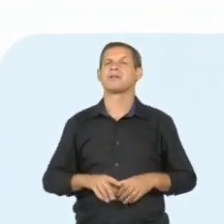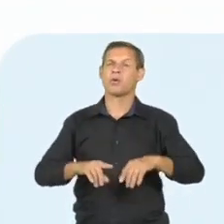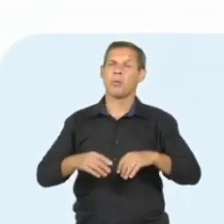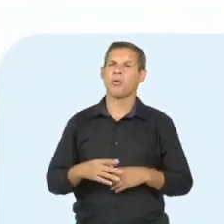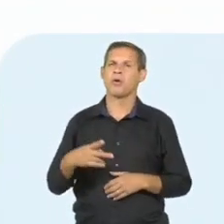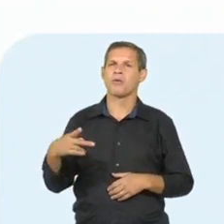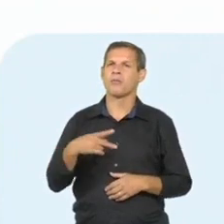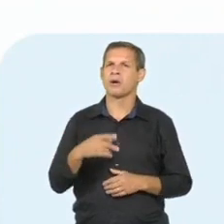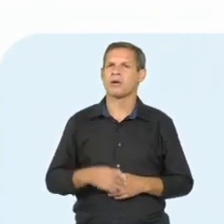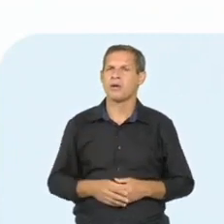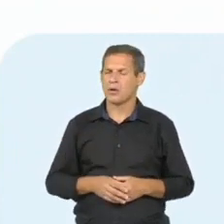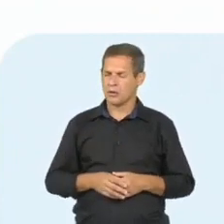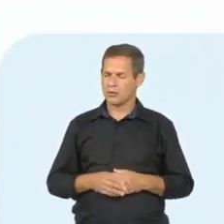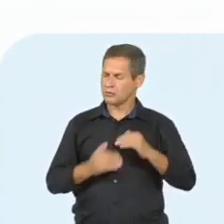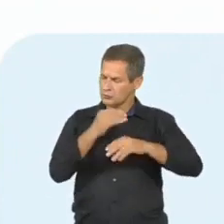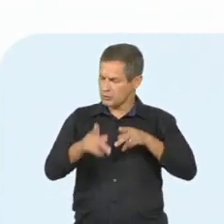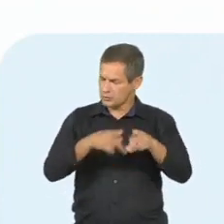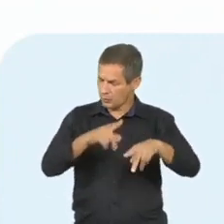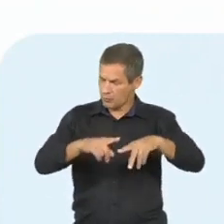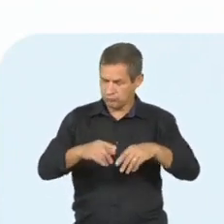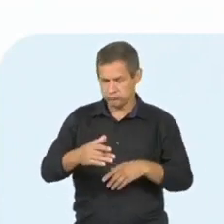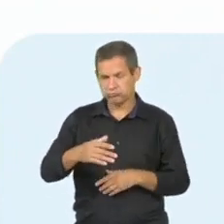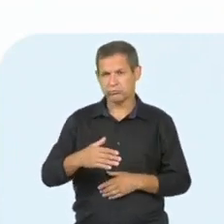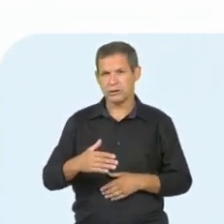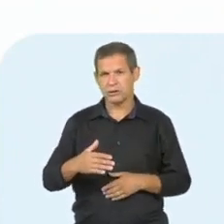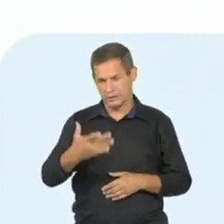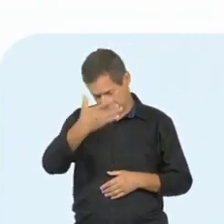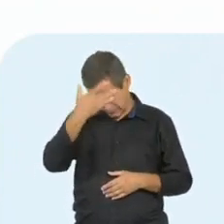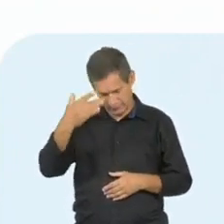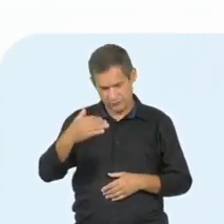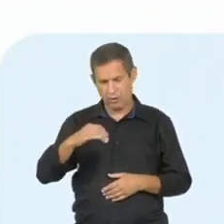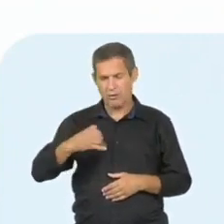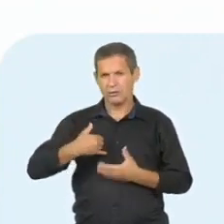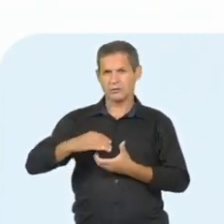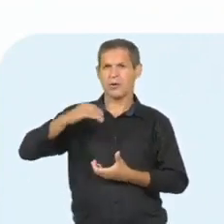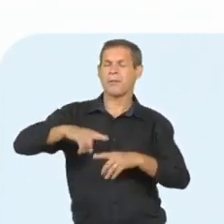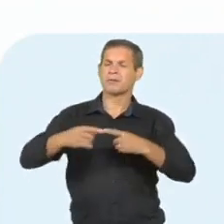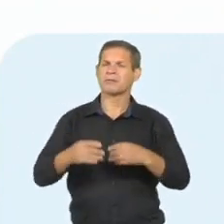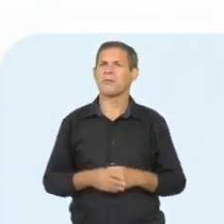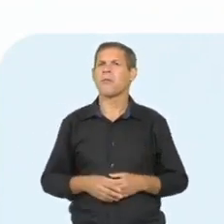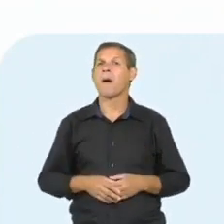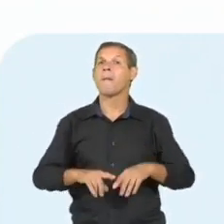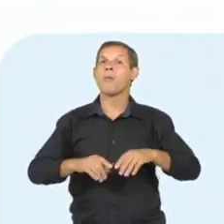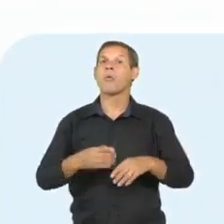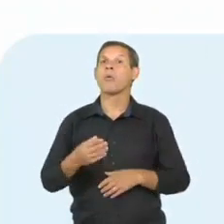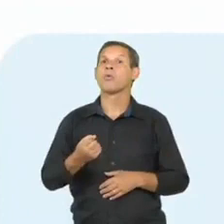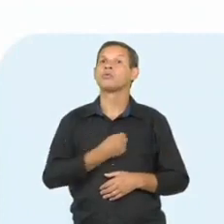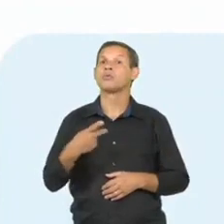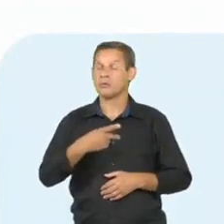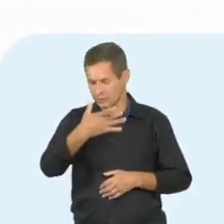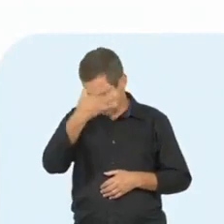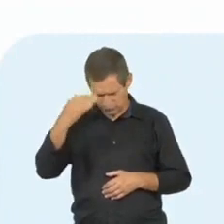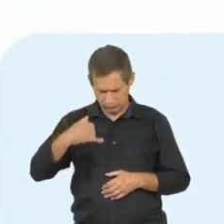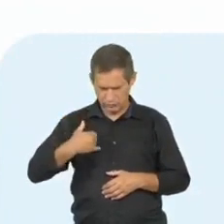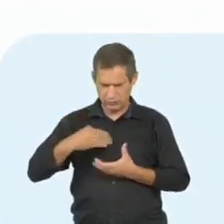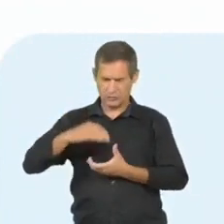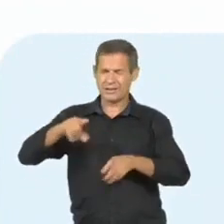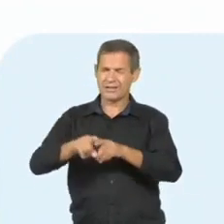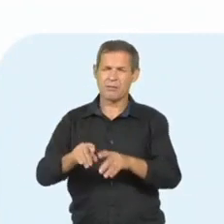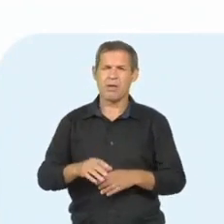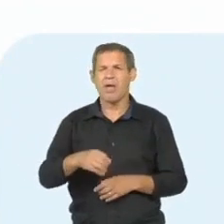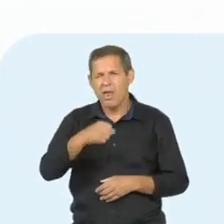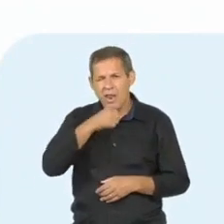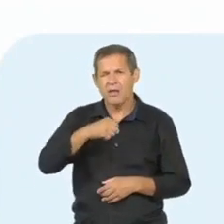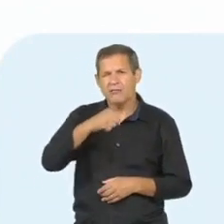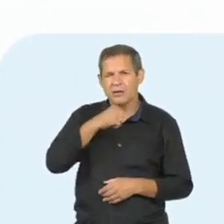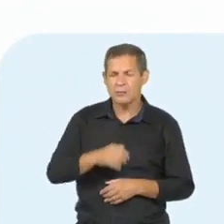aumento da população idosa. Esse aumento da população idosa acarreta no